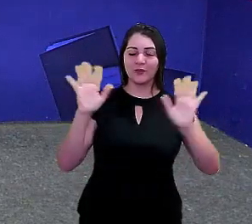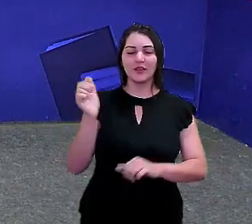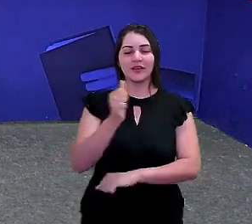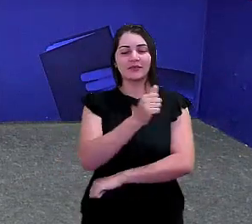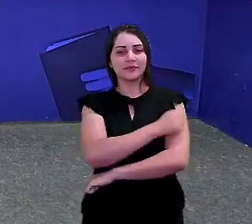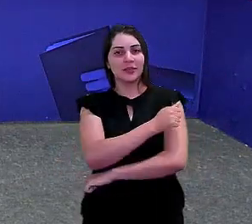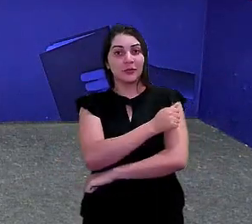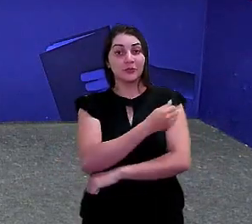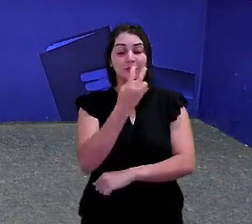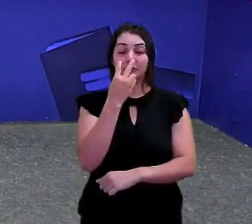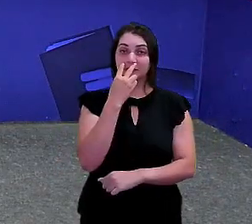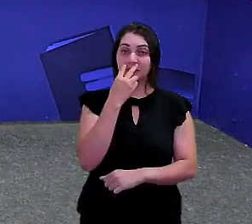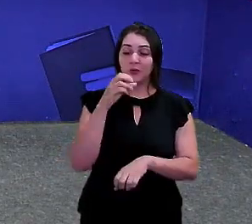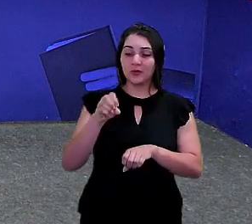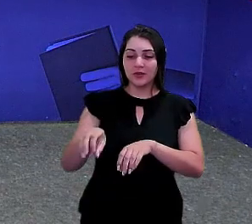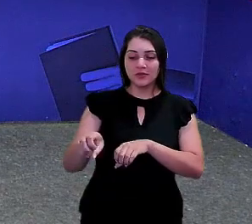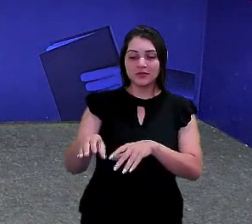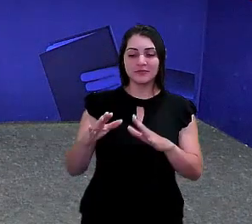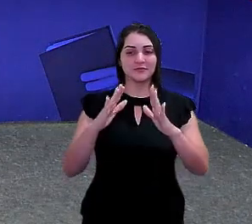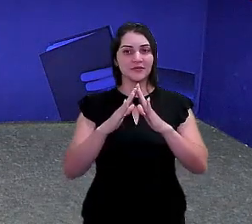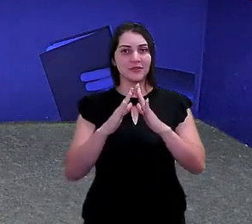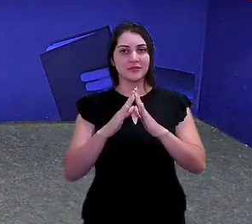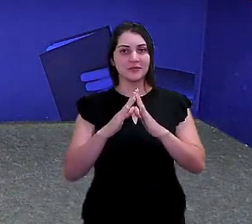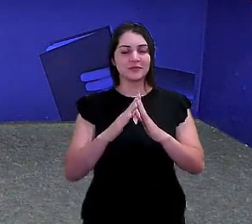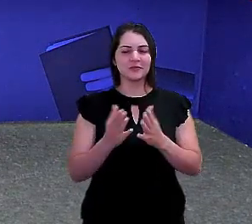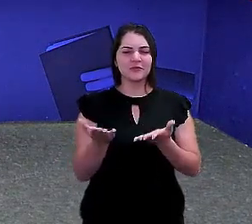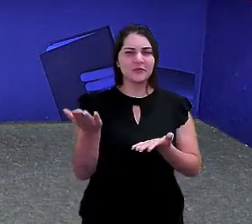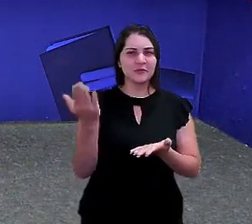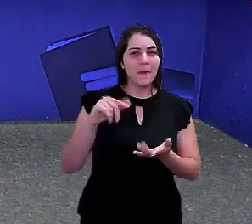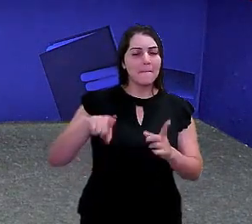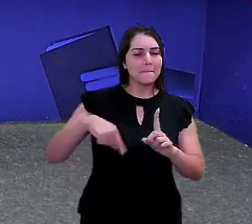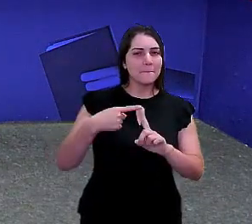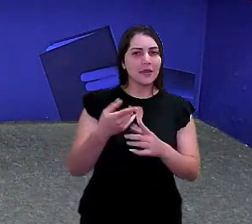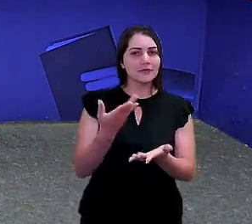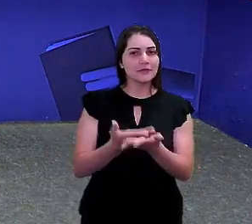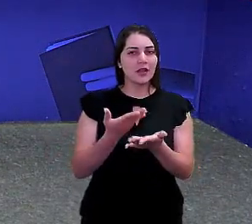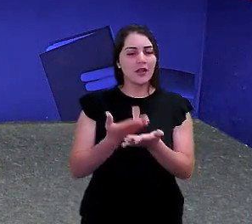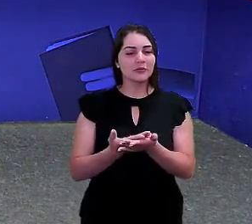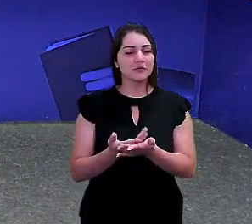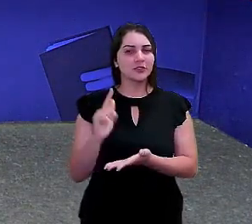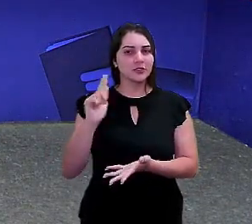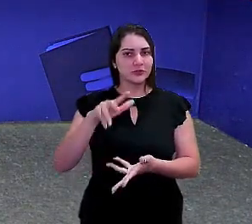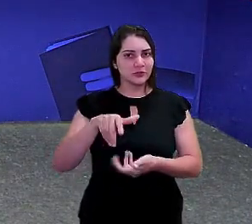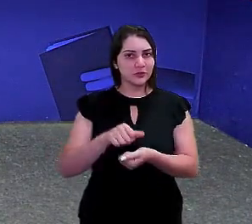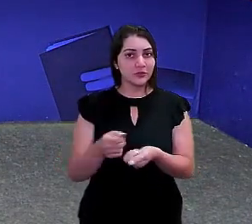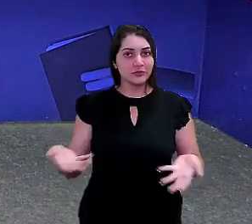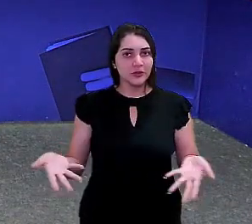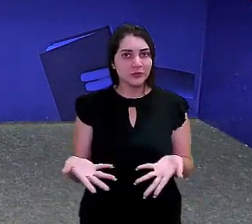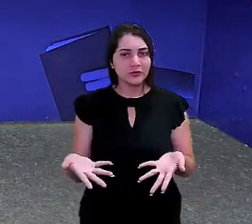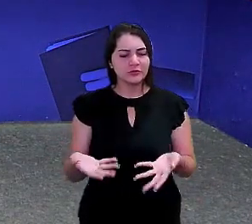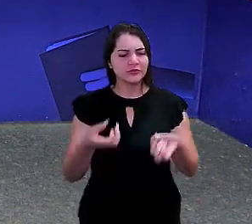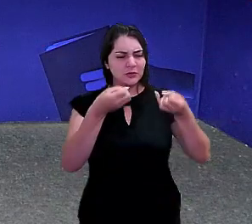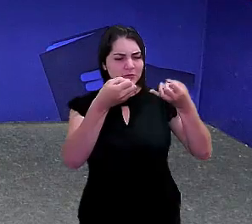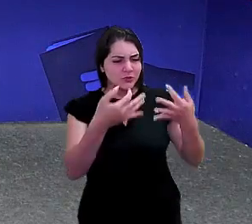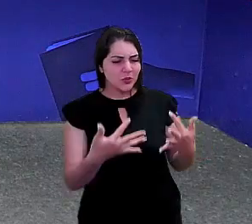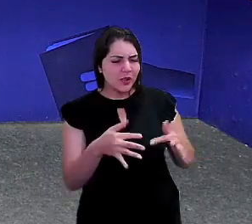Alunos do Vitória Ensino em Casa, prontos para mais uma aula de geografia hoje? Vamos falar um pouquinho sobre